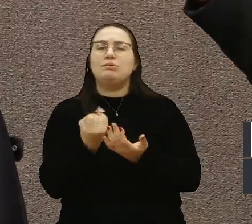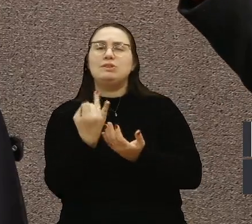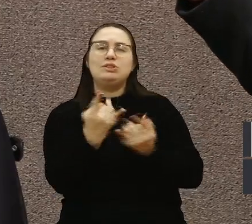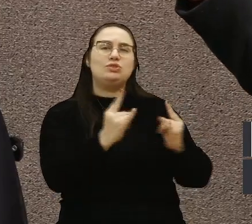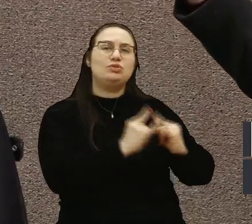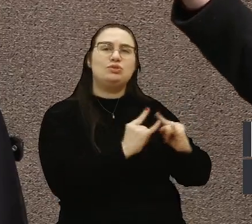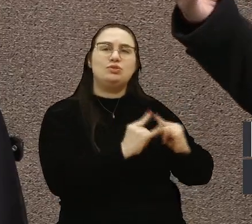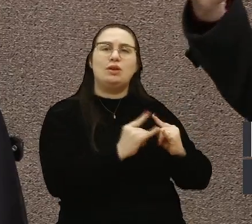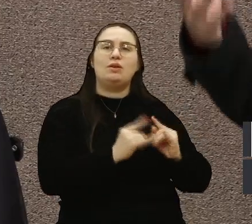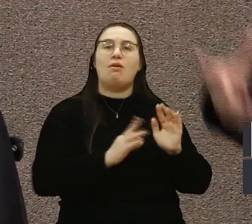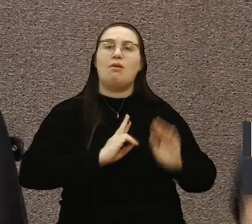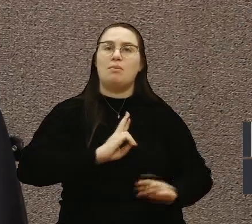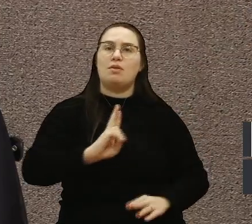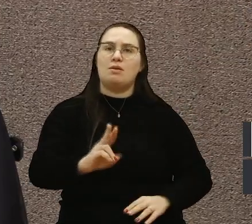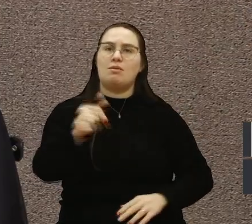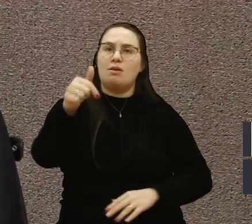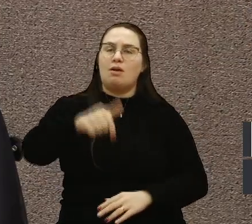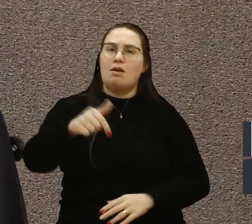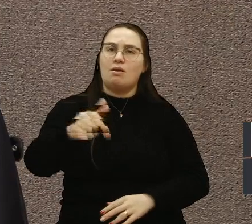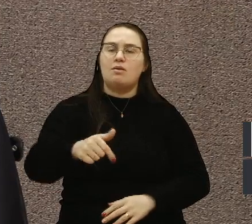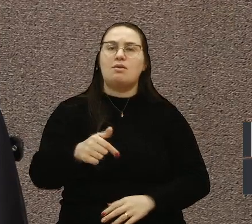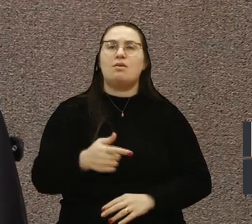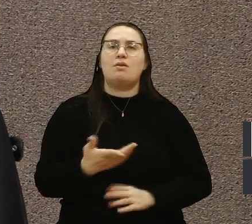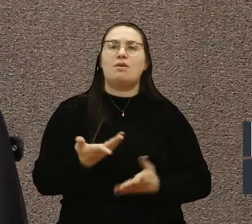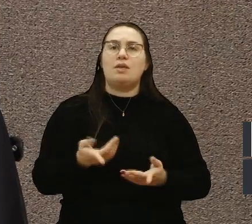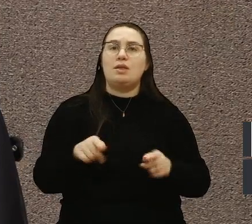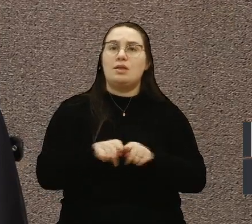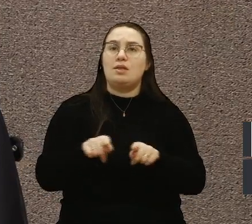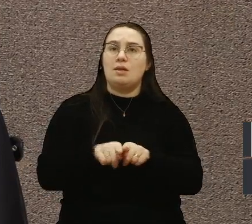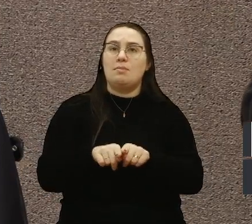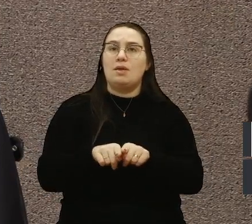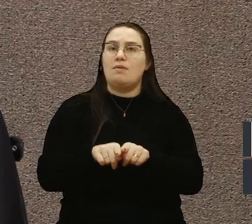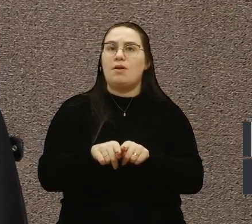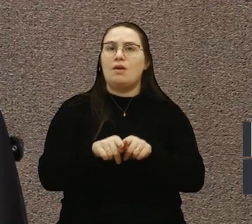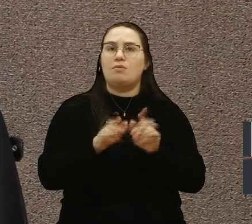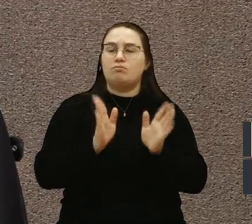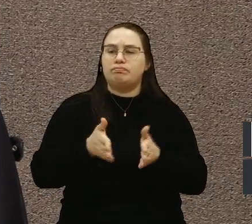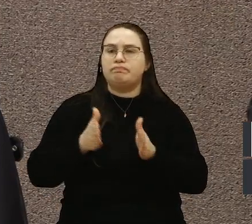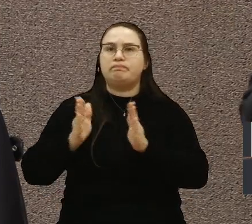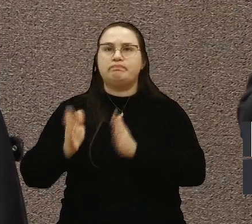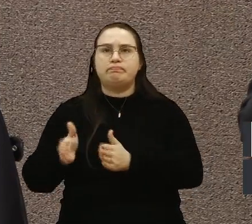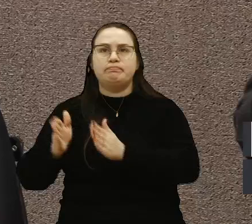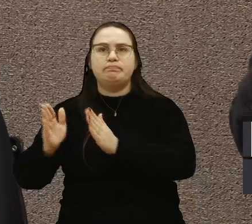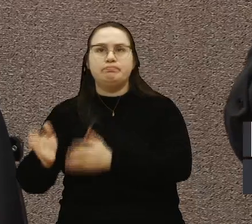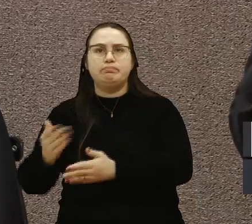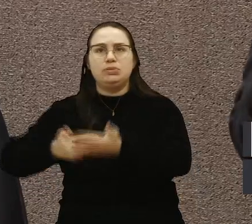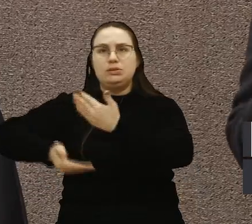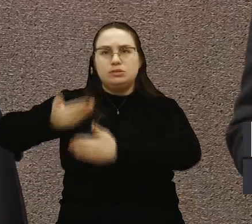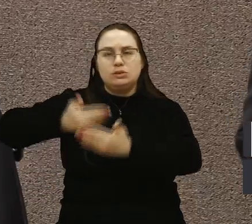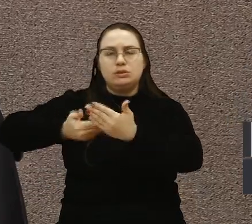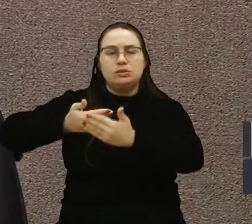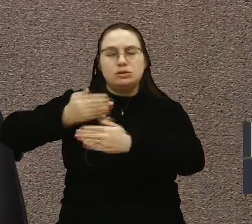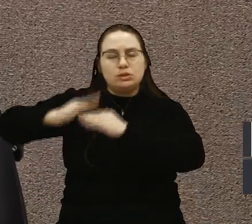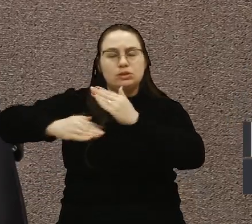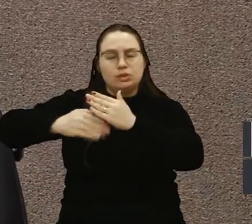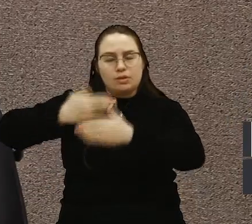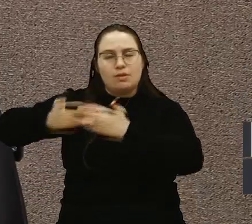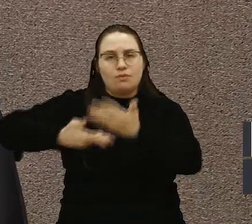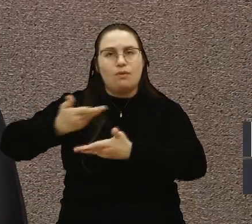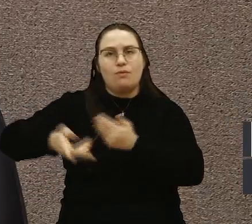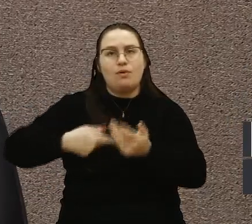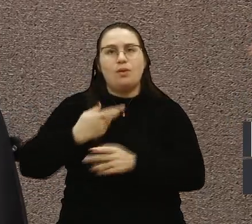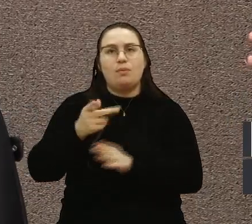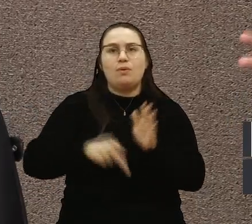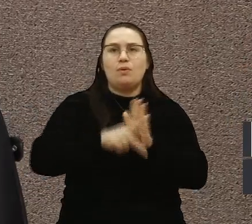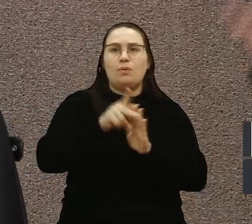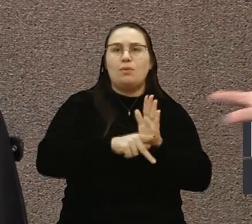estão representadas aqui, várias delas, né? E vários segmentos também se envolveram para a gente efetivamente pensar em um plano